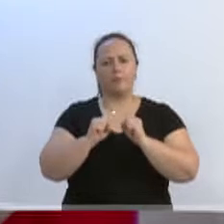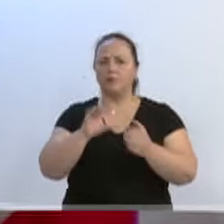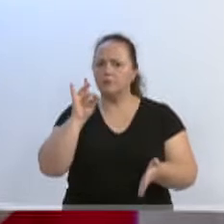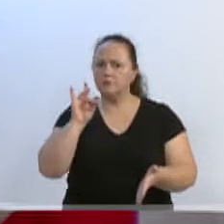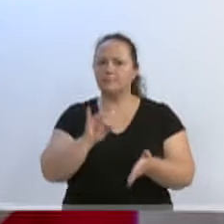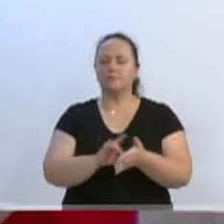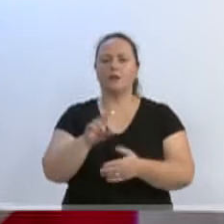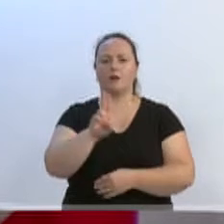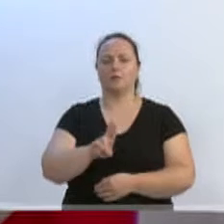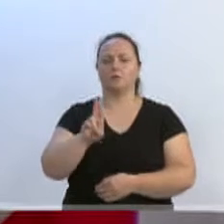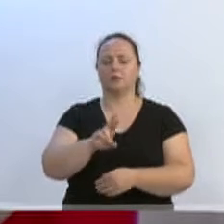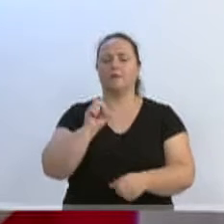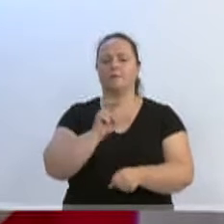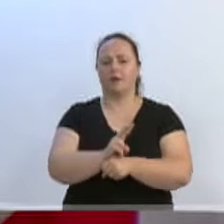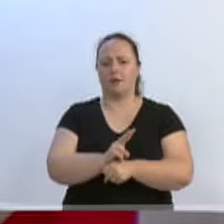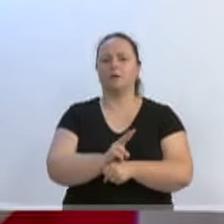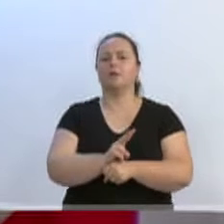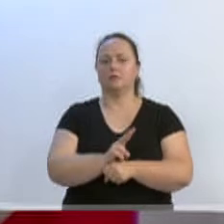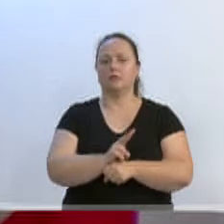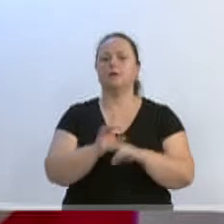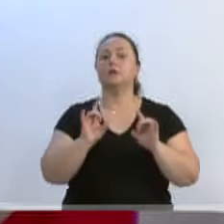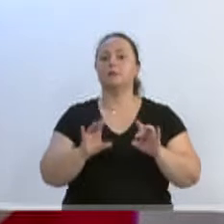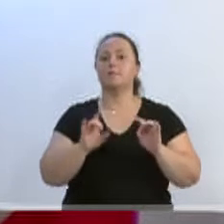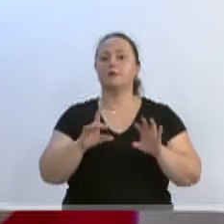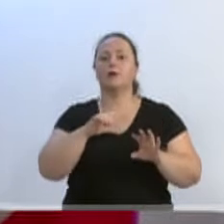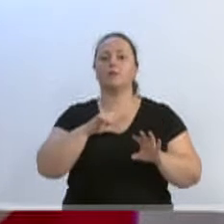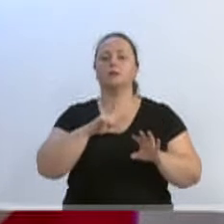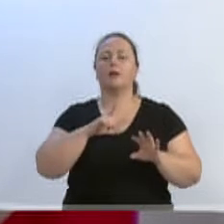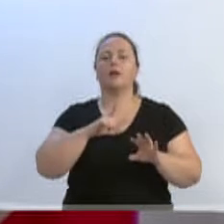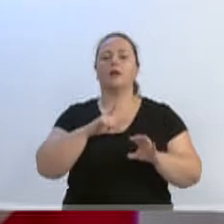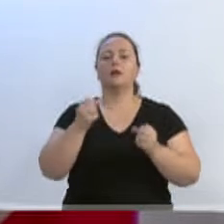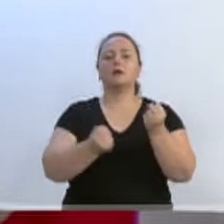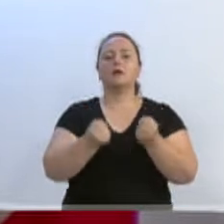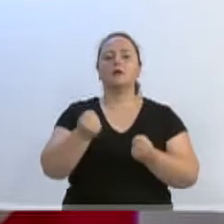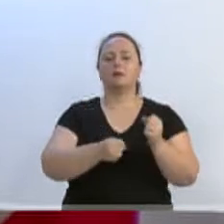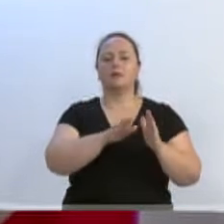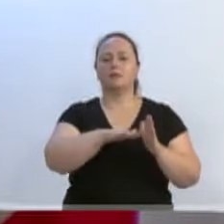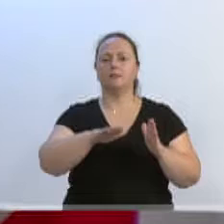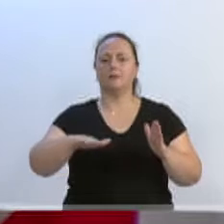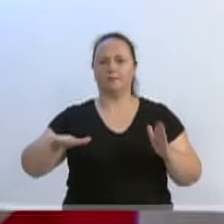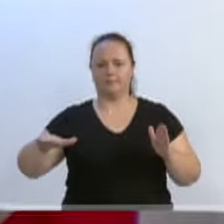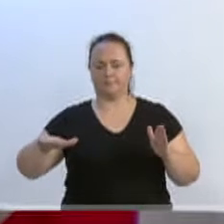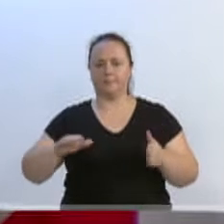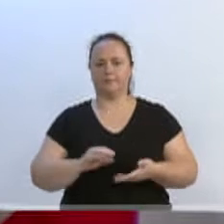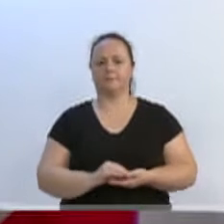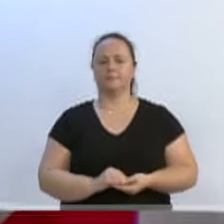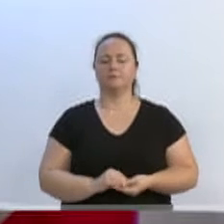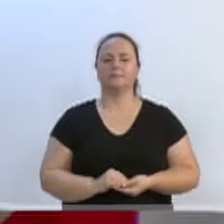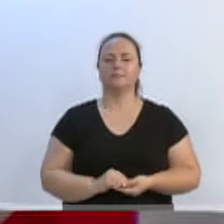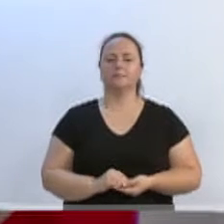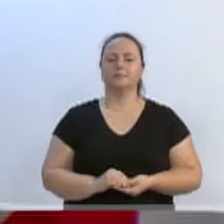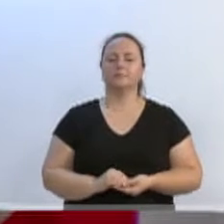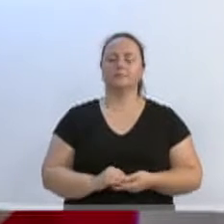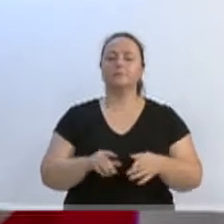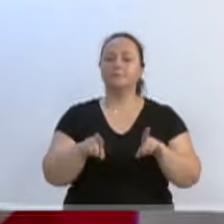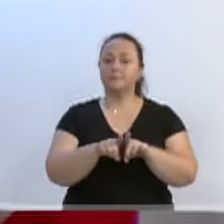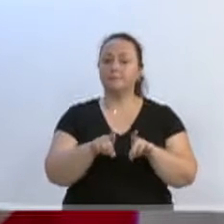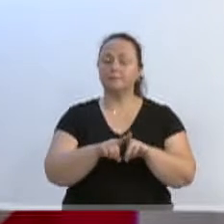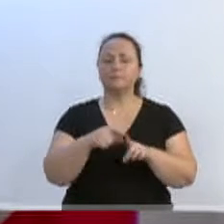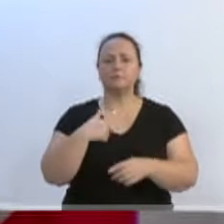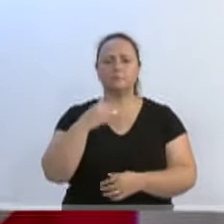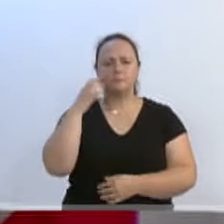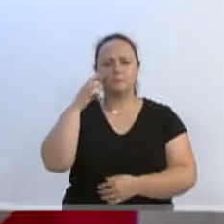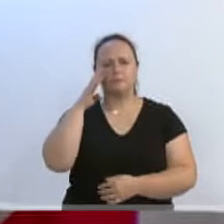aquelas vagas especiais que têm nos estacionamentos da nossa cidade bem como também me chamou a atenção